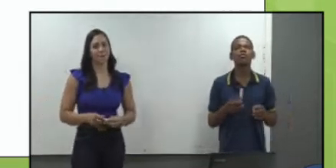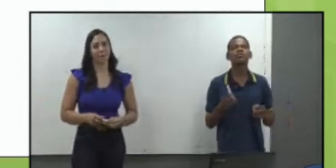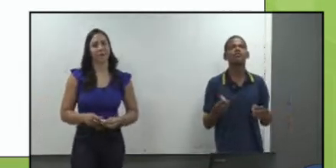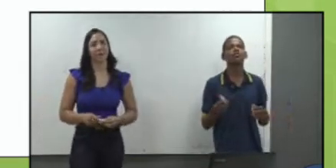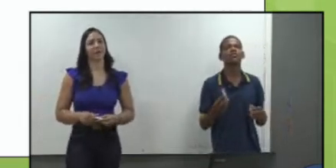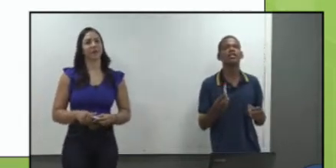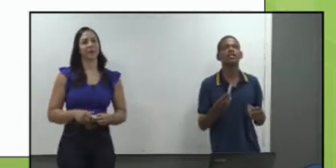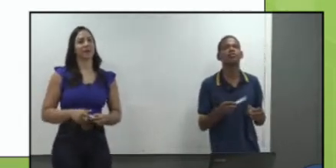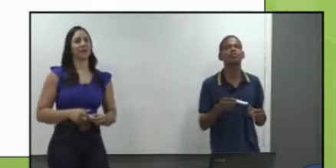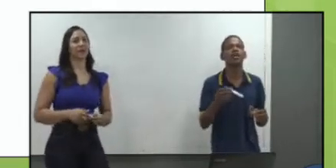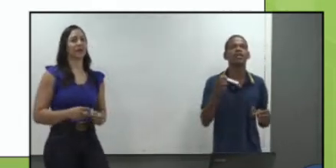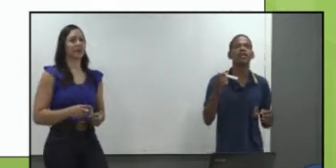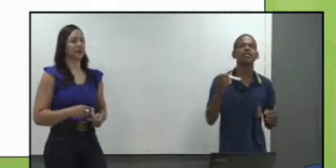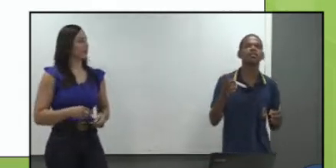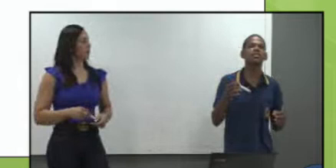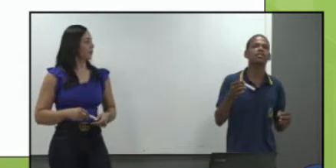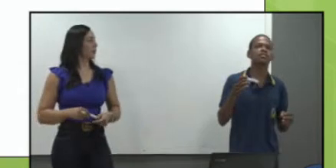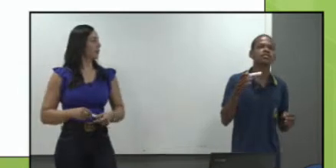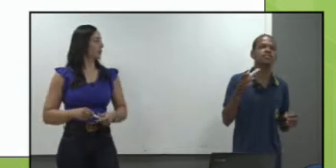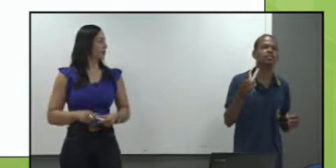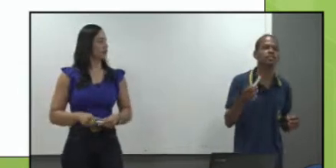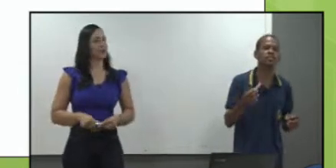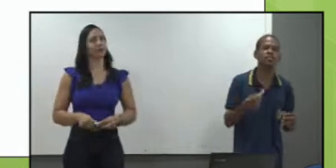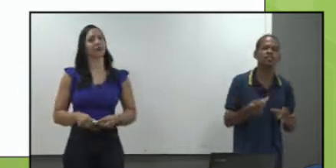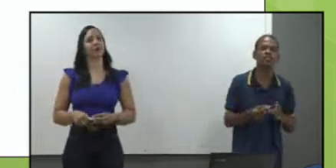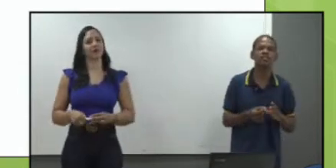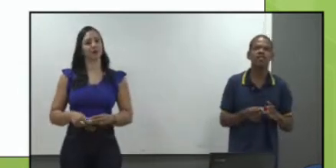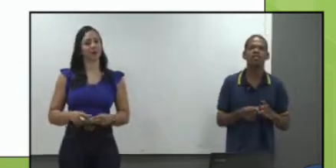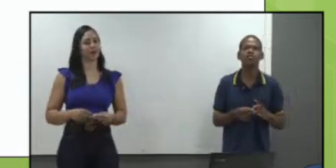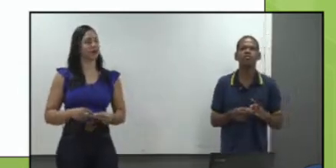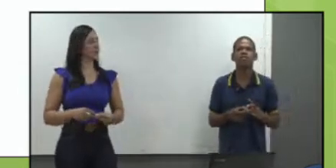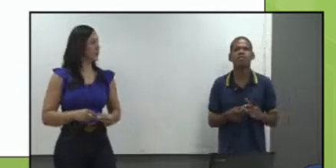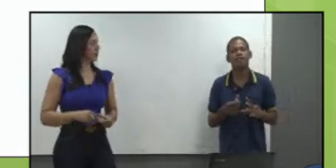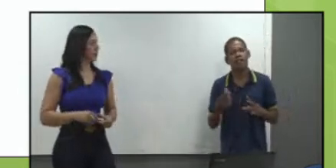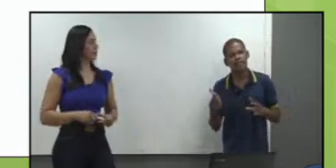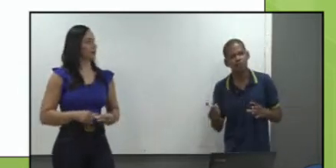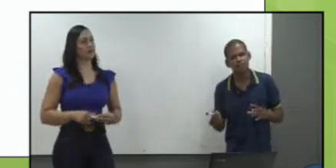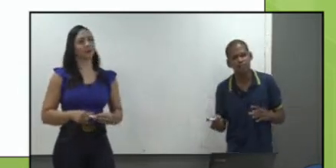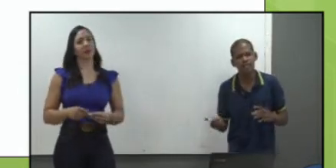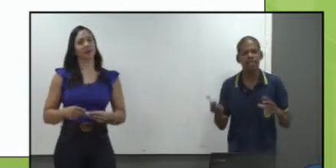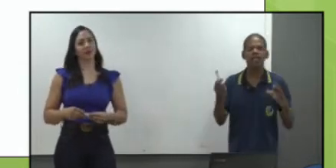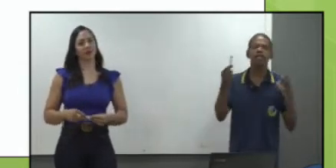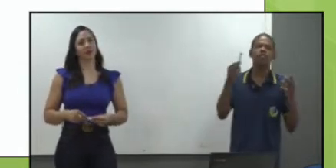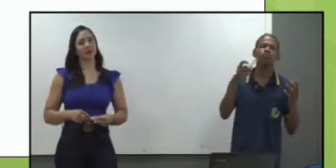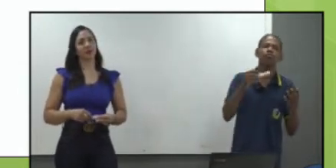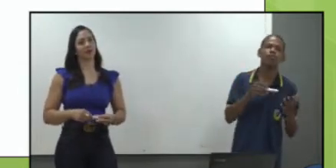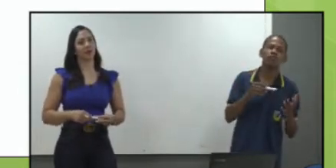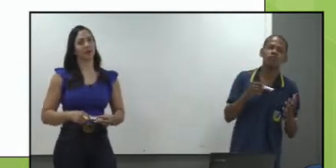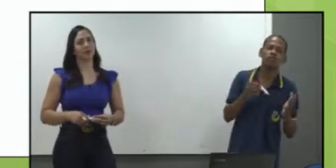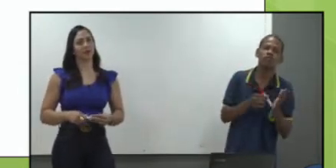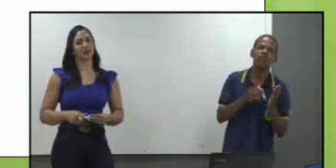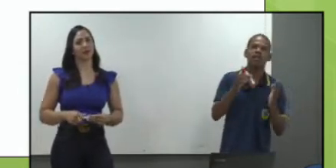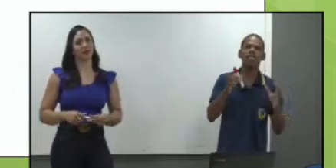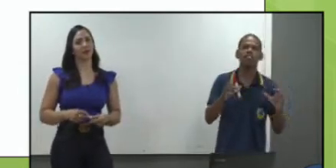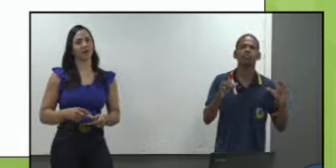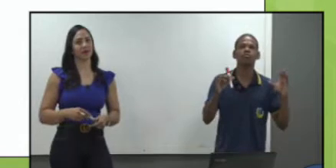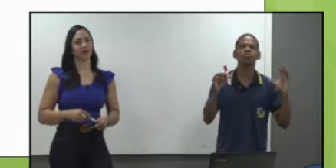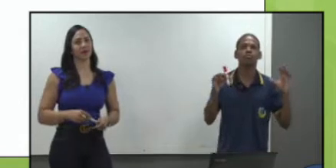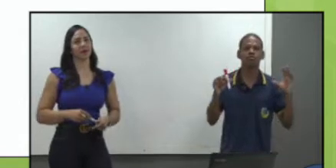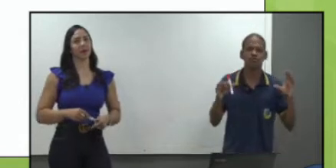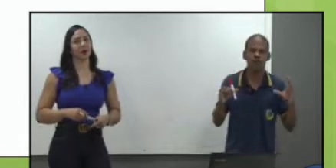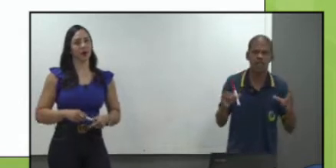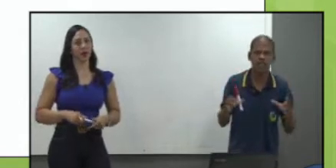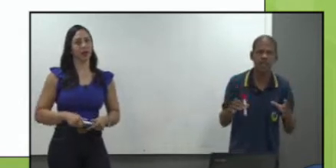Pronto. Como a gente falou no slide anterior, em relação às danças indígenas, não é isso? Aqui em Pesqueira, o forte mesmo é a questão